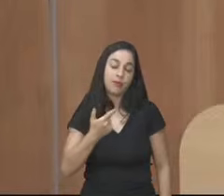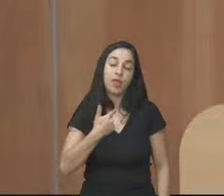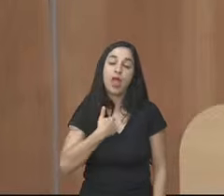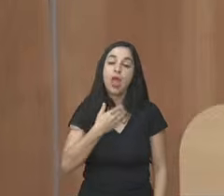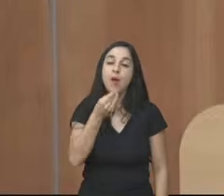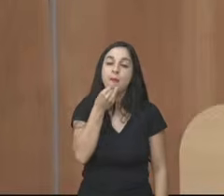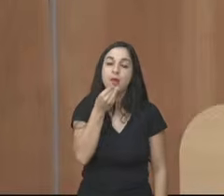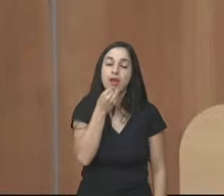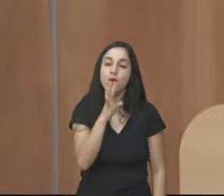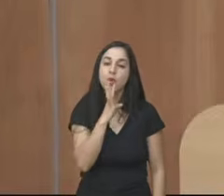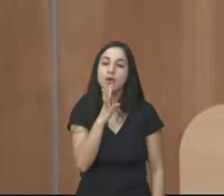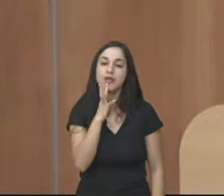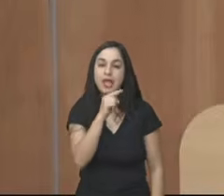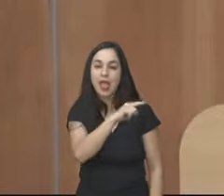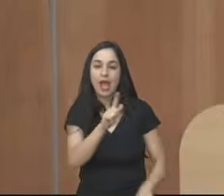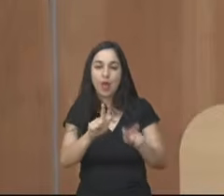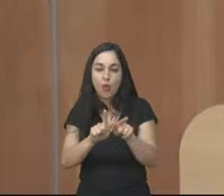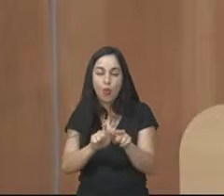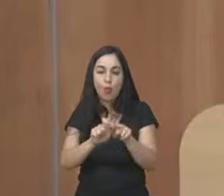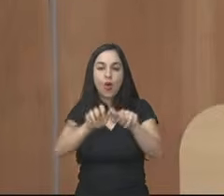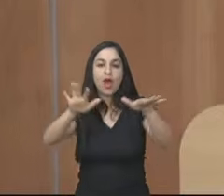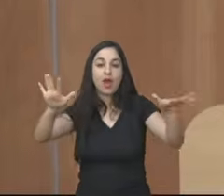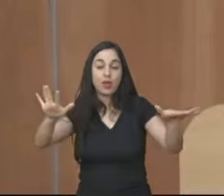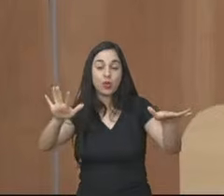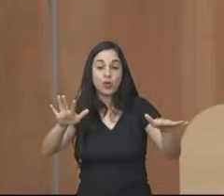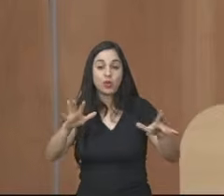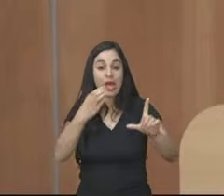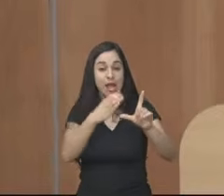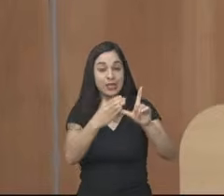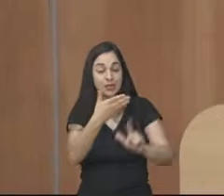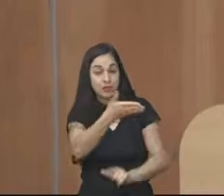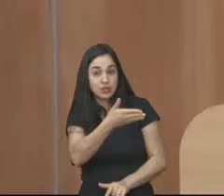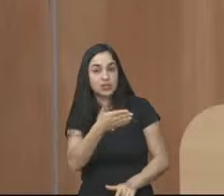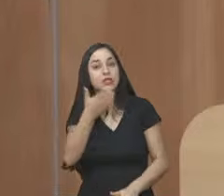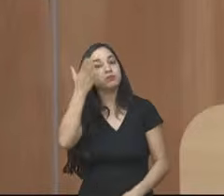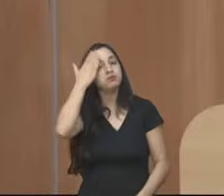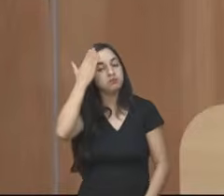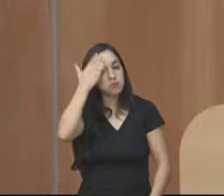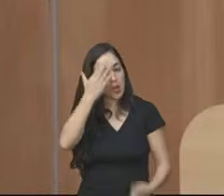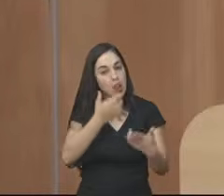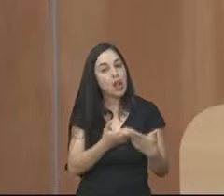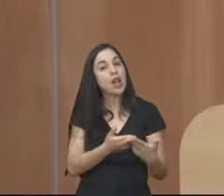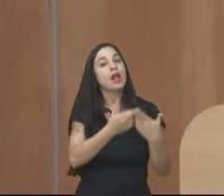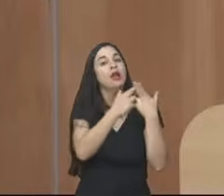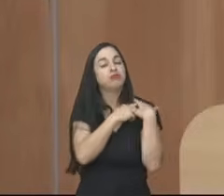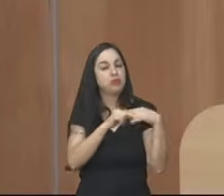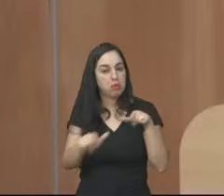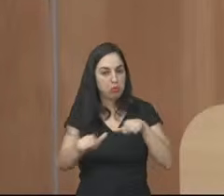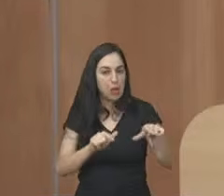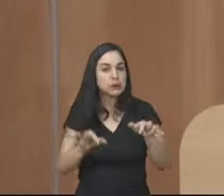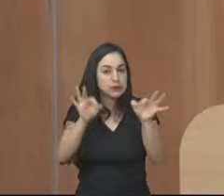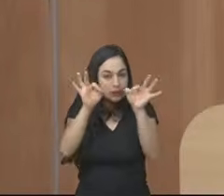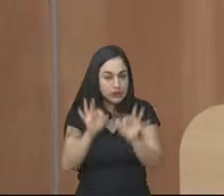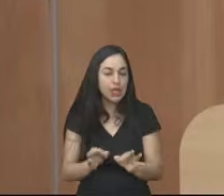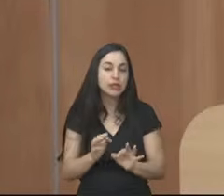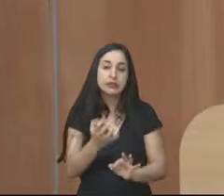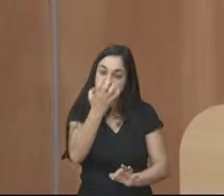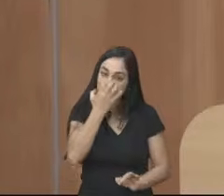de perto, em Guarulhos, a sede de vocês, e sei que realmente é um trabalho de responsabilidade, que vocês trabalham para